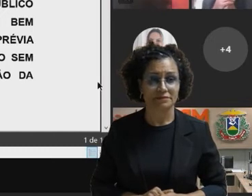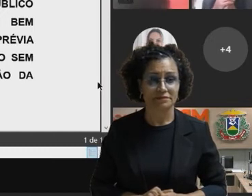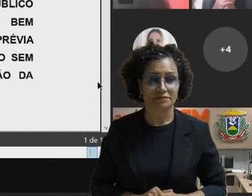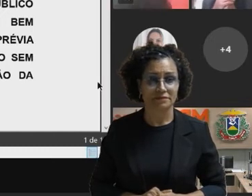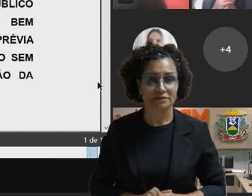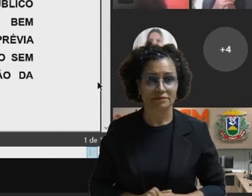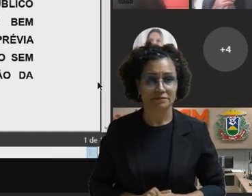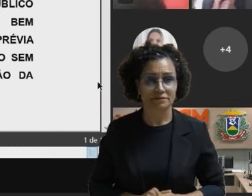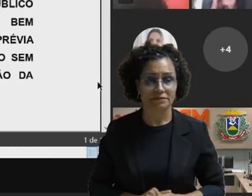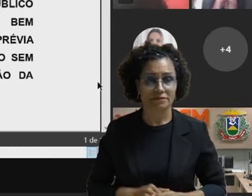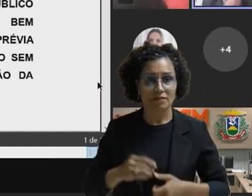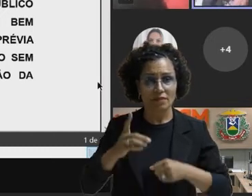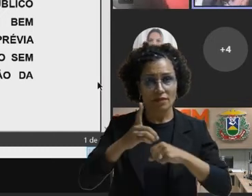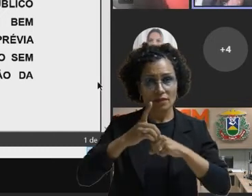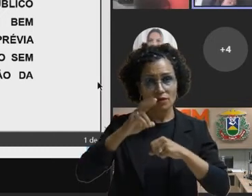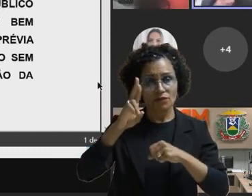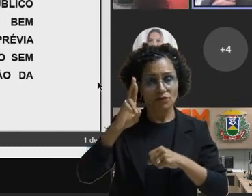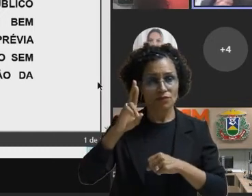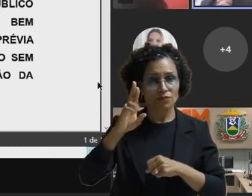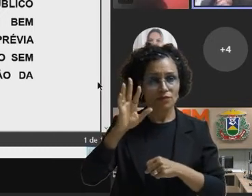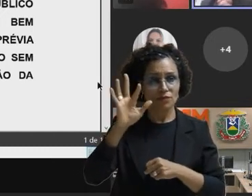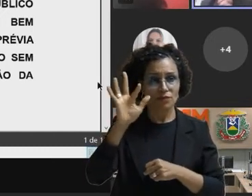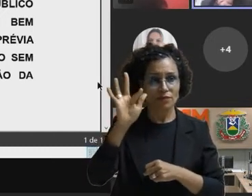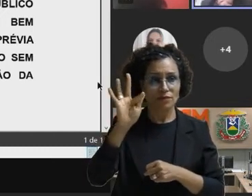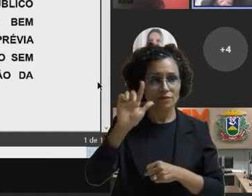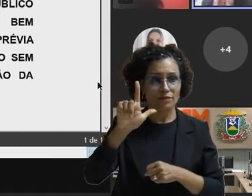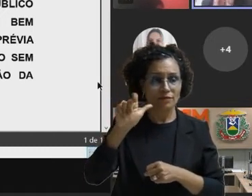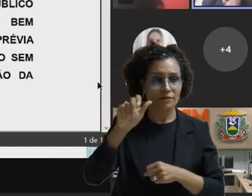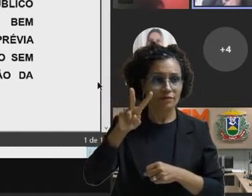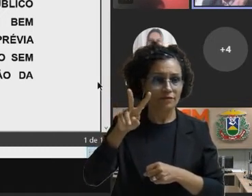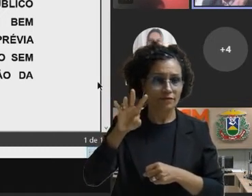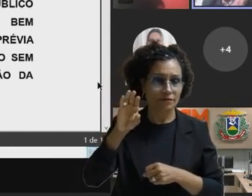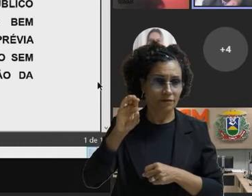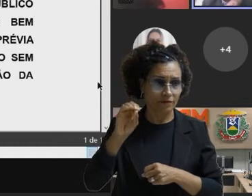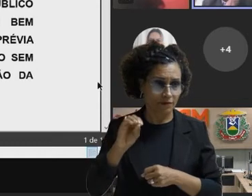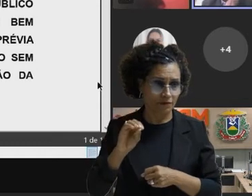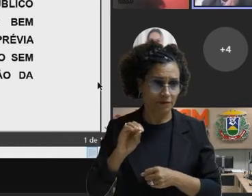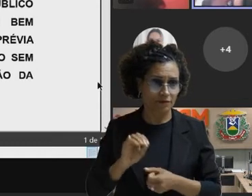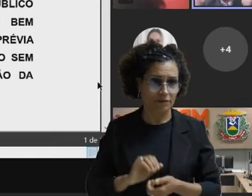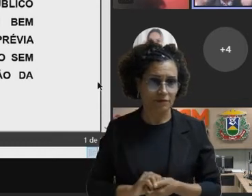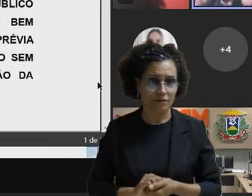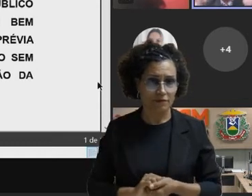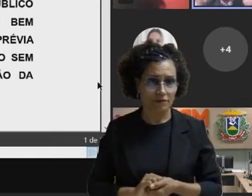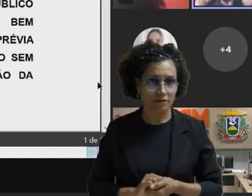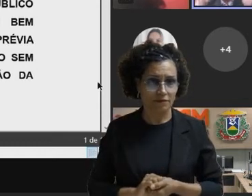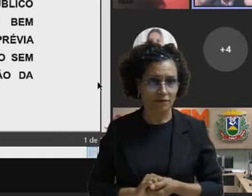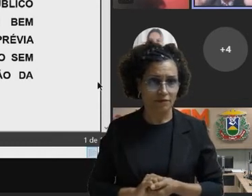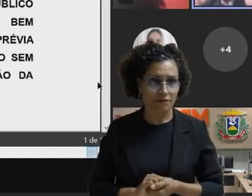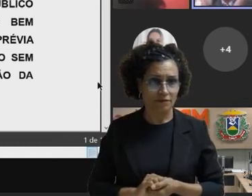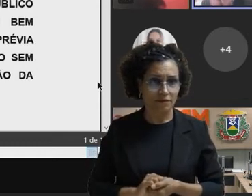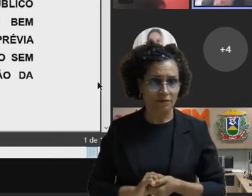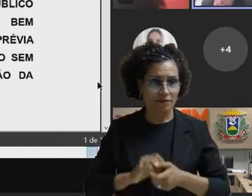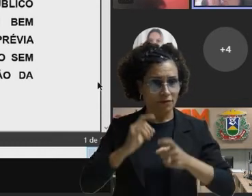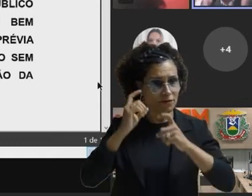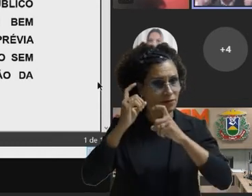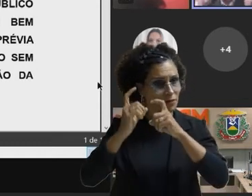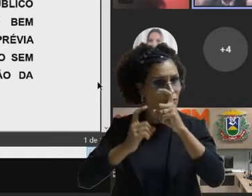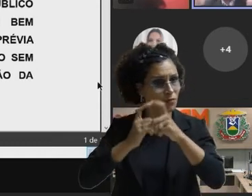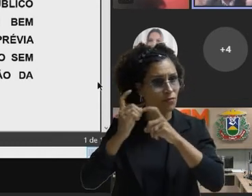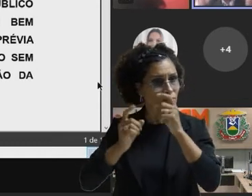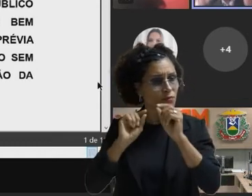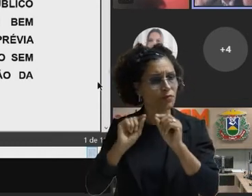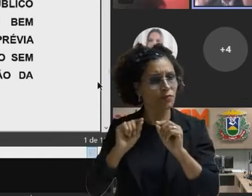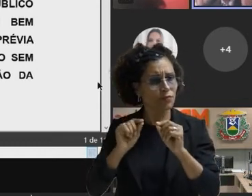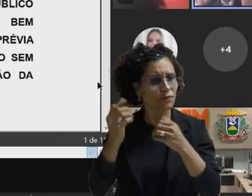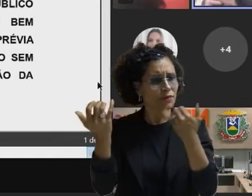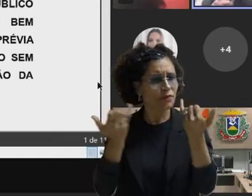Doutor Flávio, então. Senhor presidente, na realidade é o seguinte, o que me preocupa é o seguinte, antes de tudo, uma informação básica, Confresa,